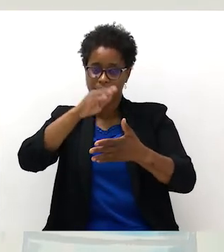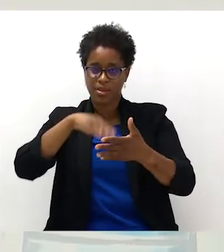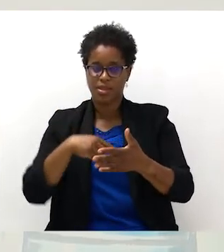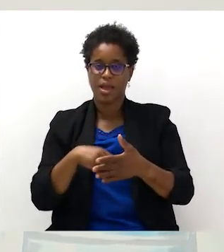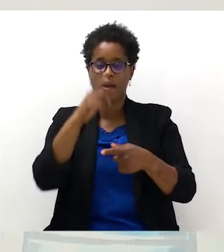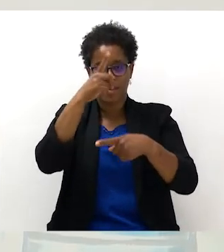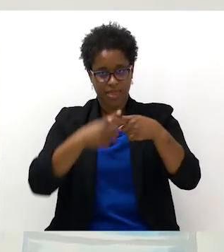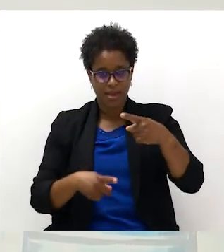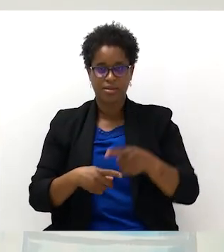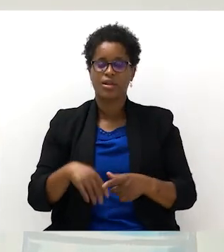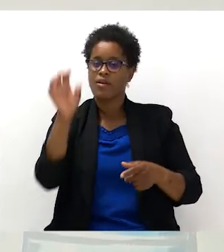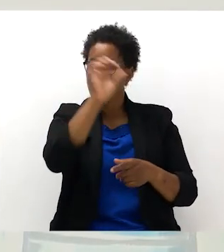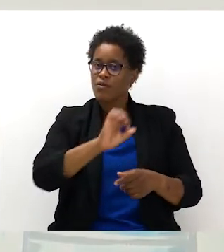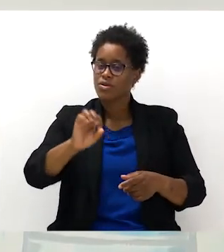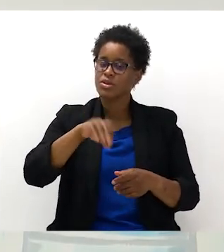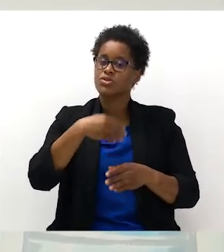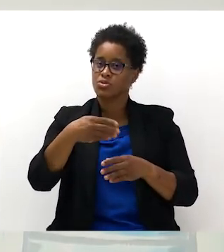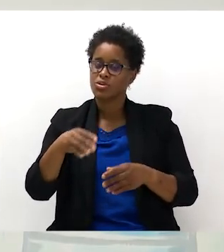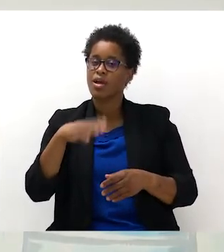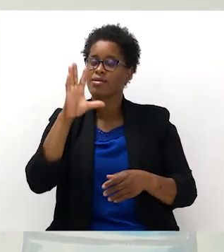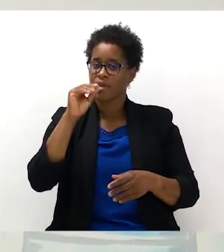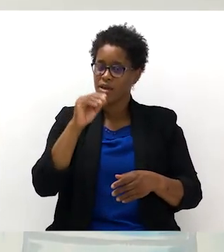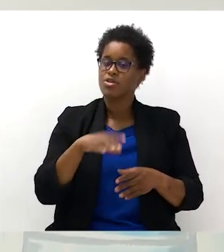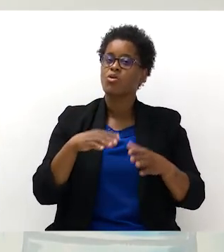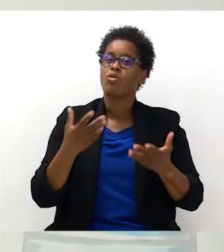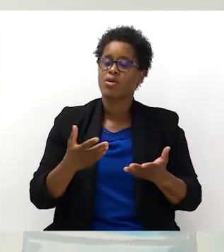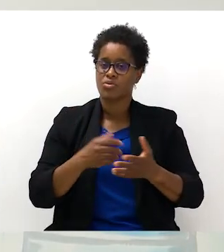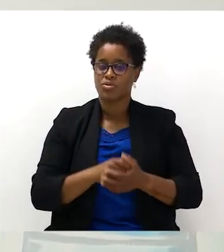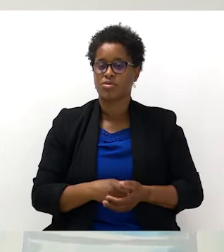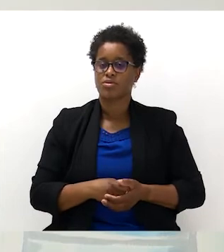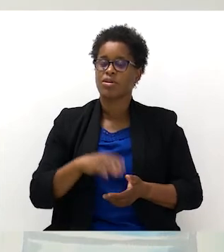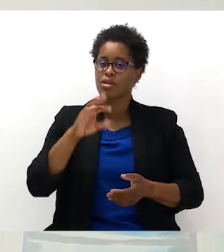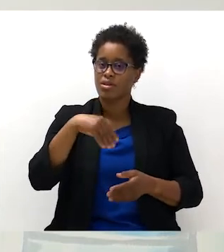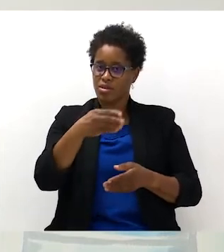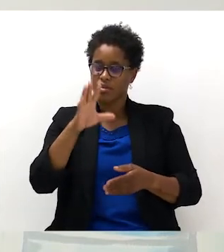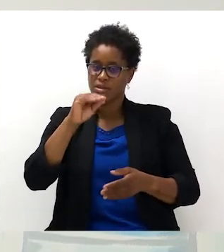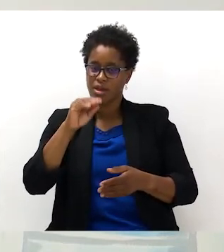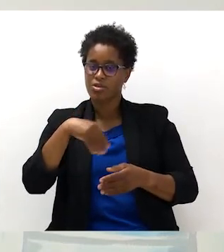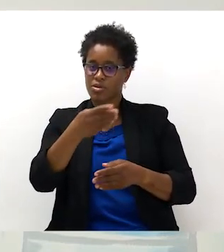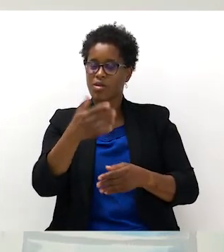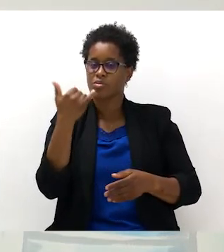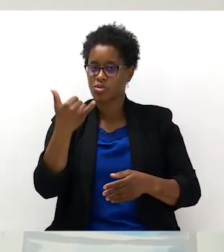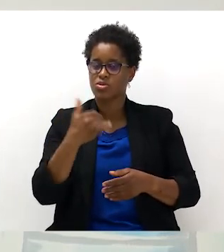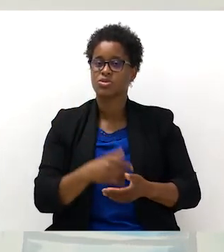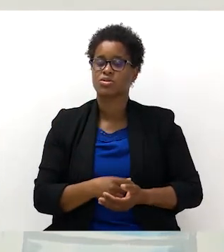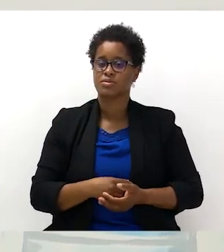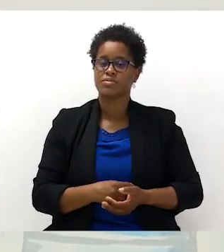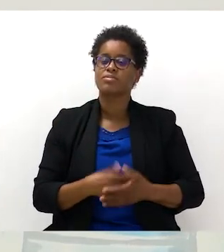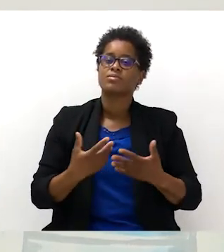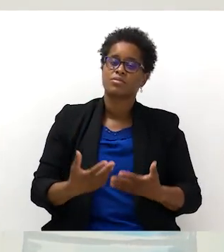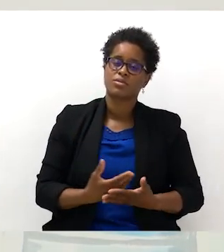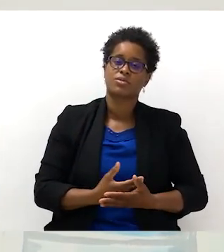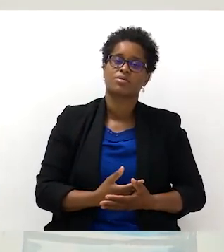a metade, vocês distribuíram 10 por quanto? Distribuíram 10 por 2. Então,